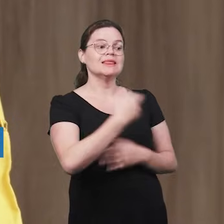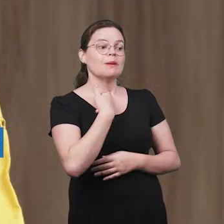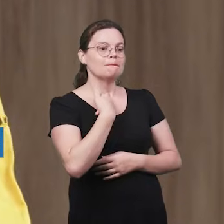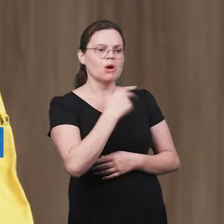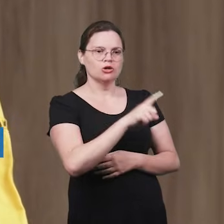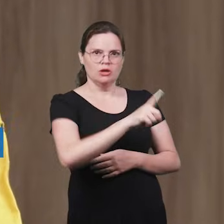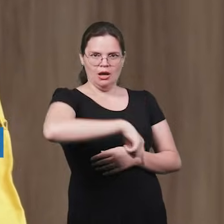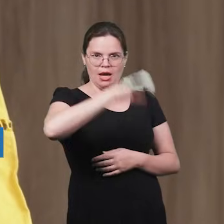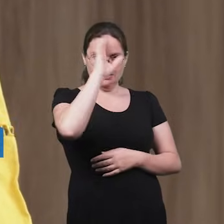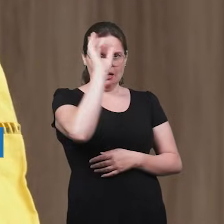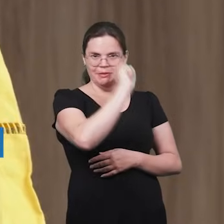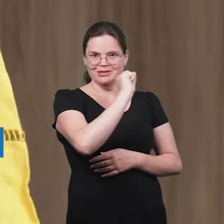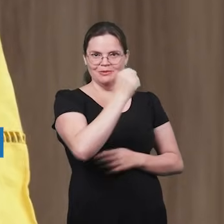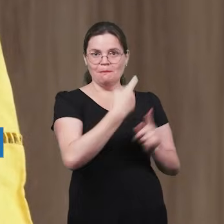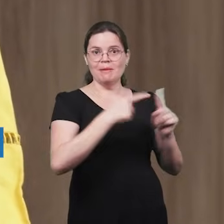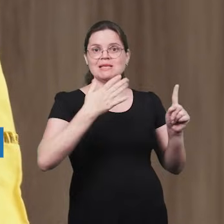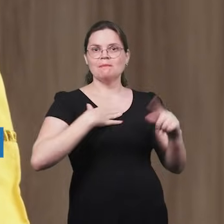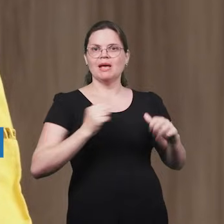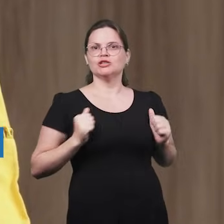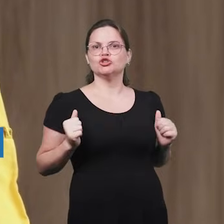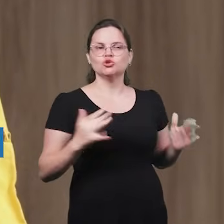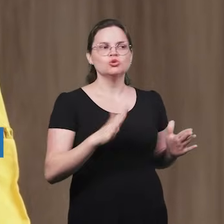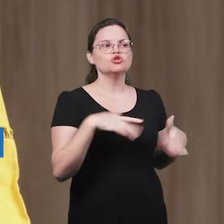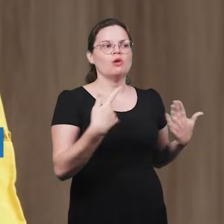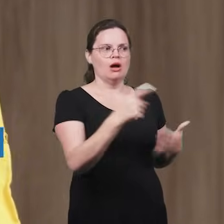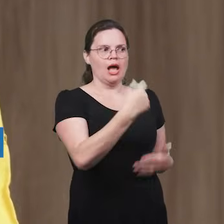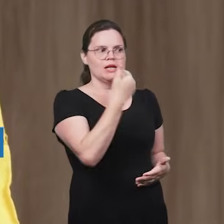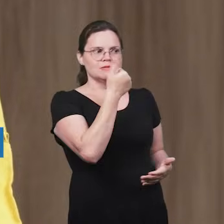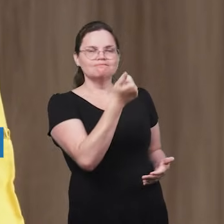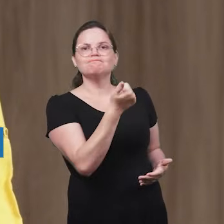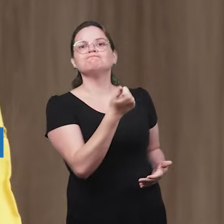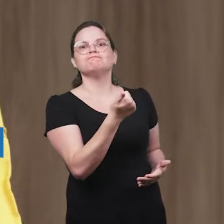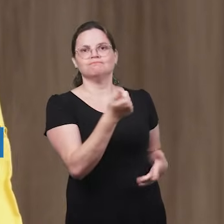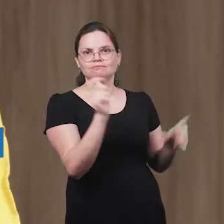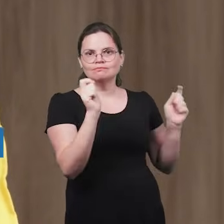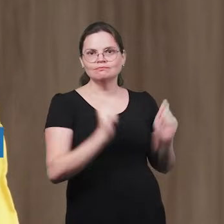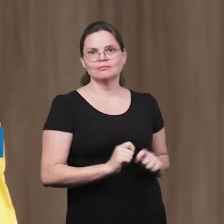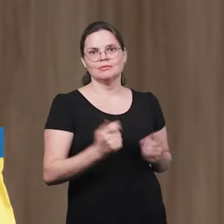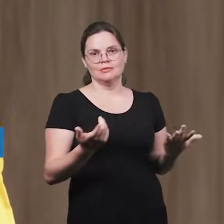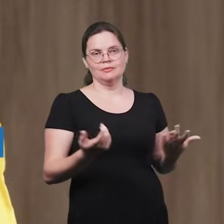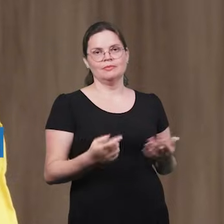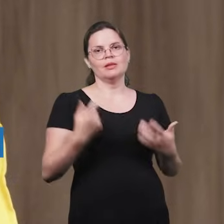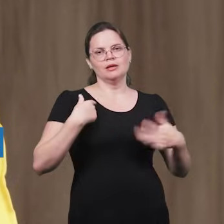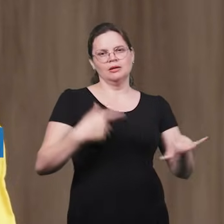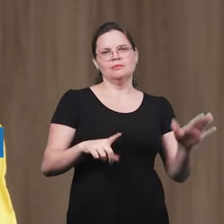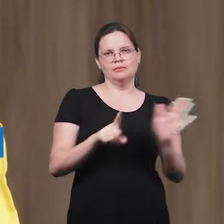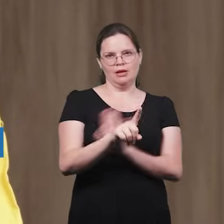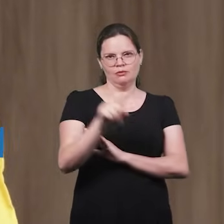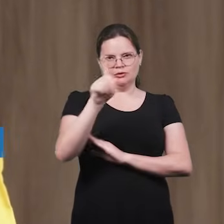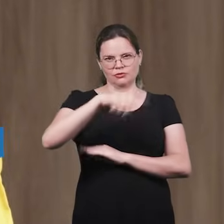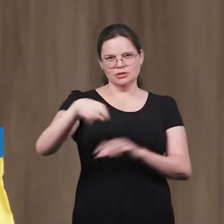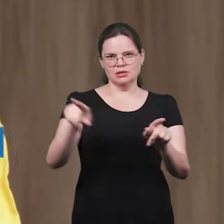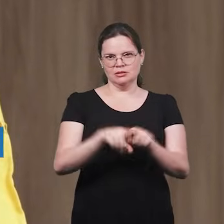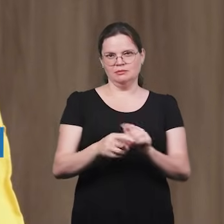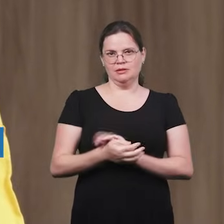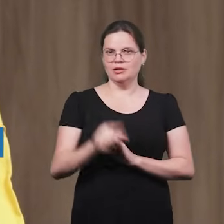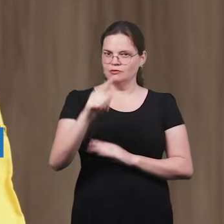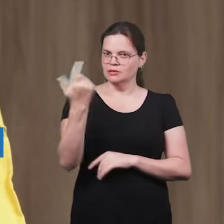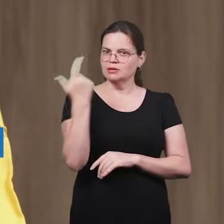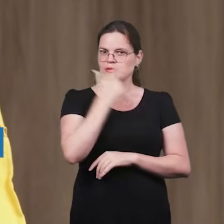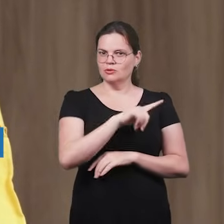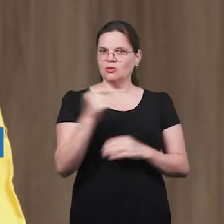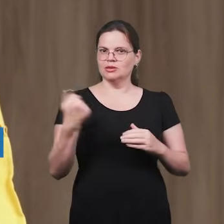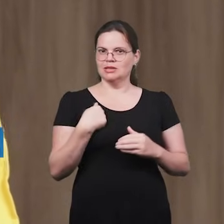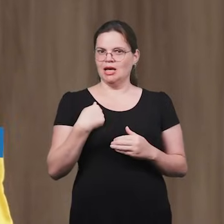está a nossa ação? A nossa ação, ela esteve coerente? E hoje nós perguntamos no findar desse ano, você conseguiu se desligar